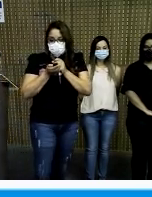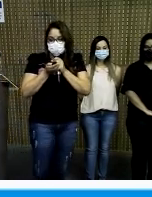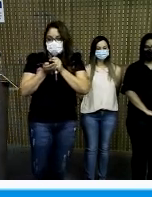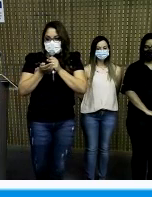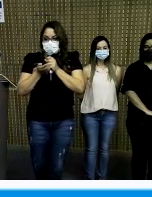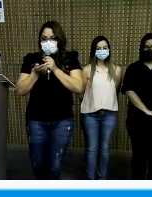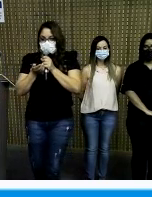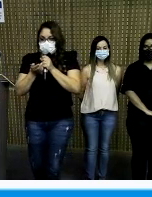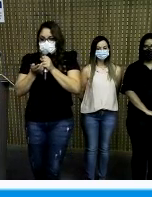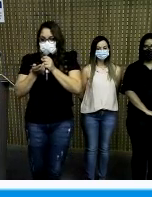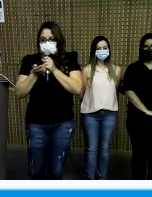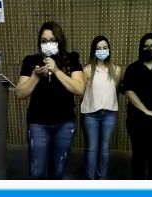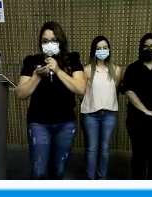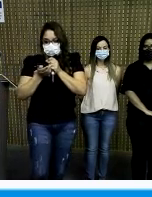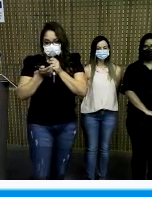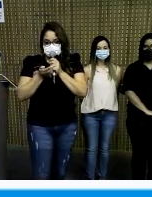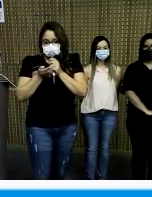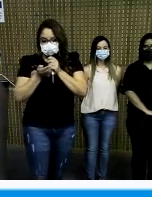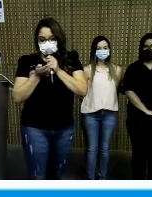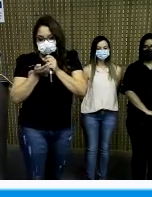né? Um percentual de